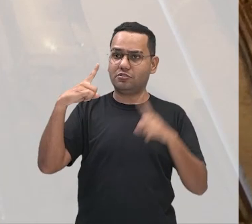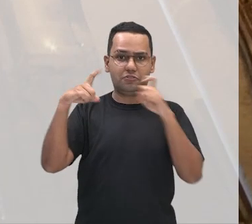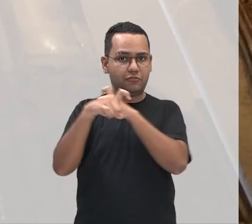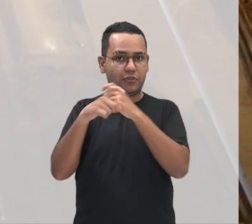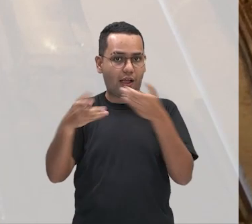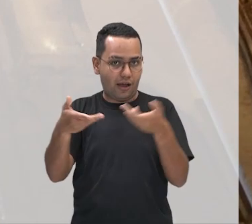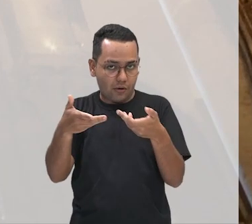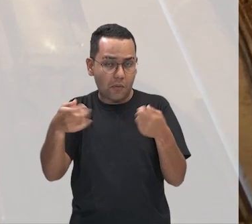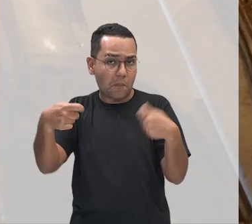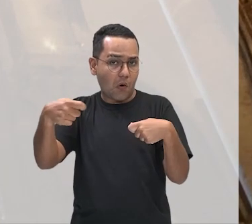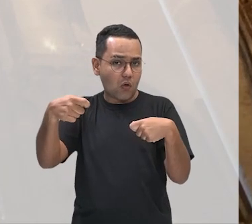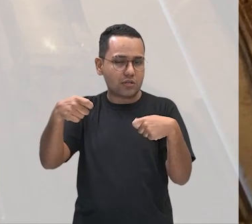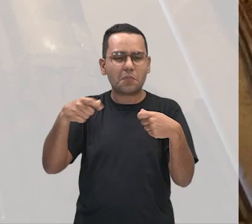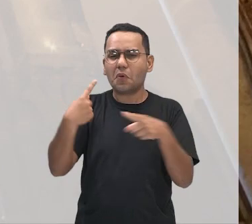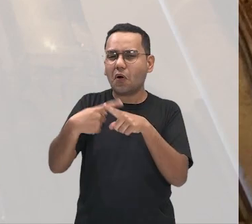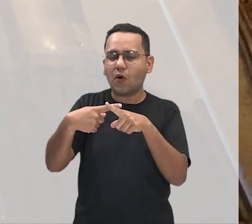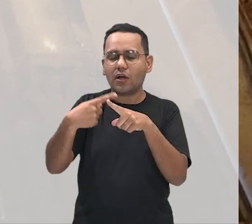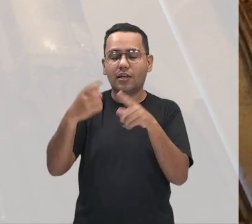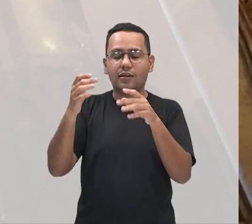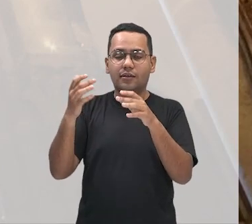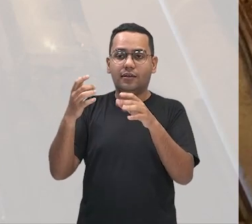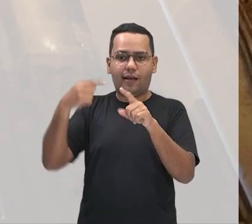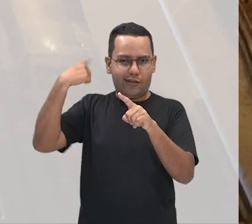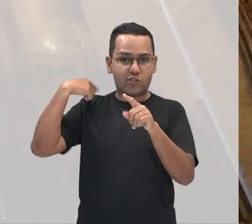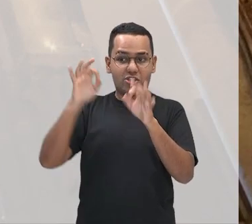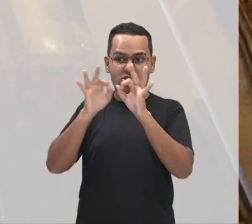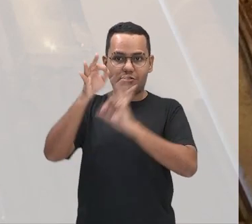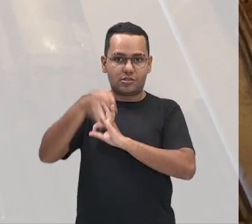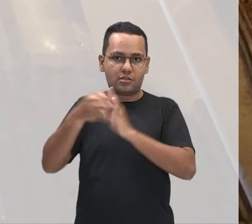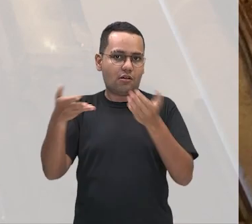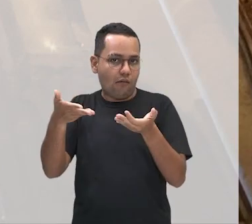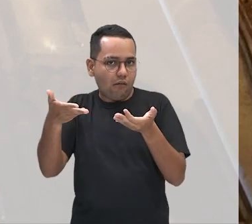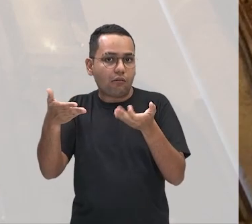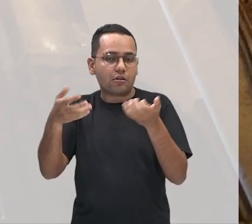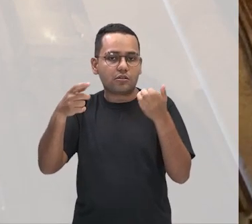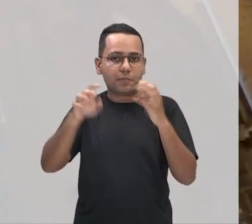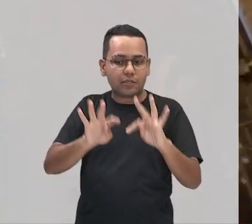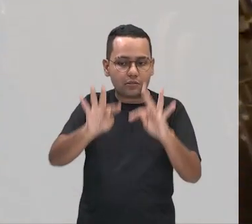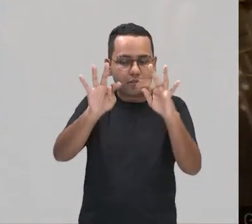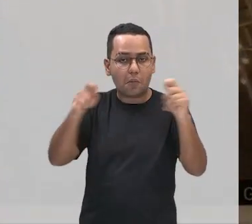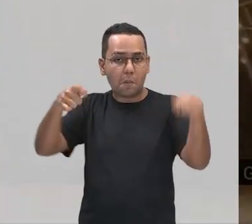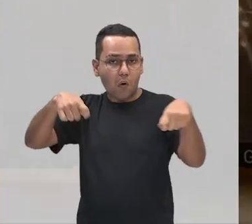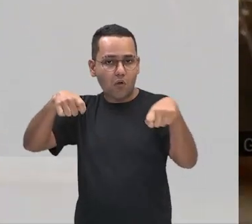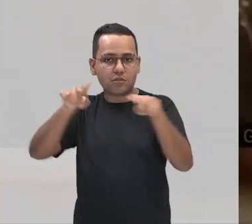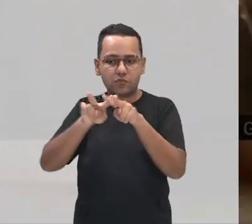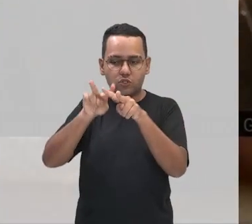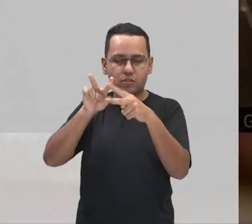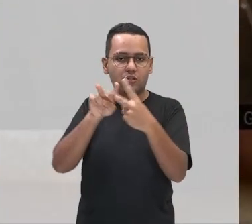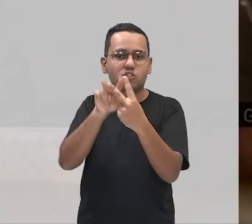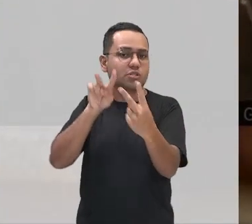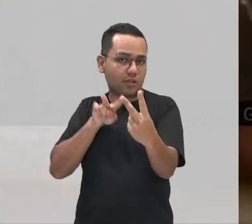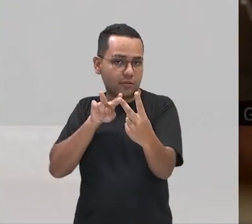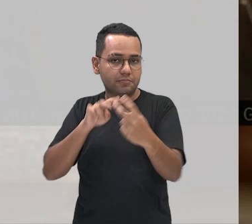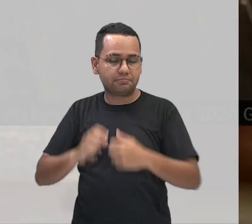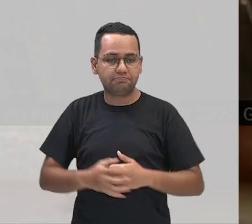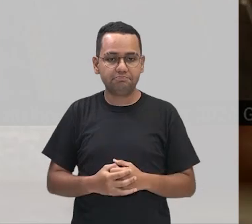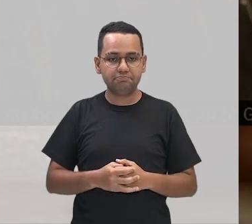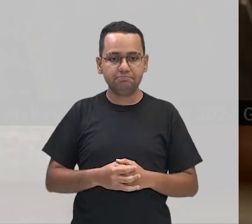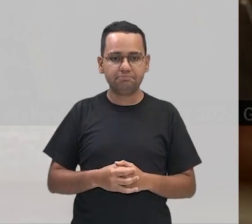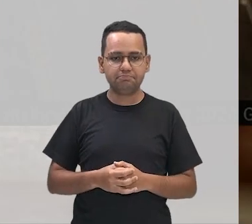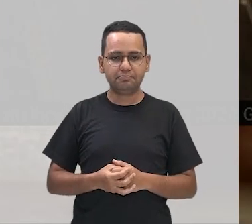gente tem que usar a possibilidade da tecnologia em nosso favor. A gente vai ver agora